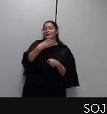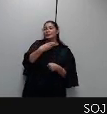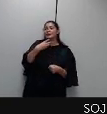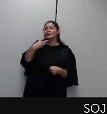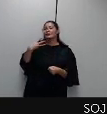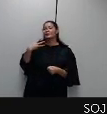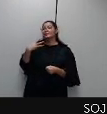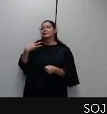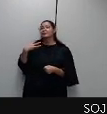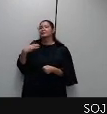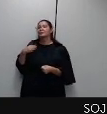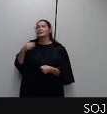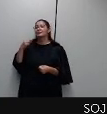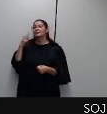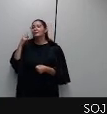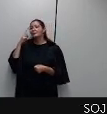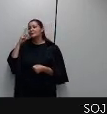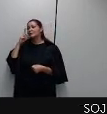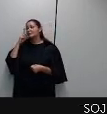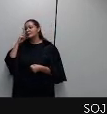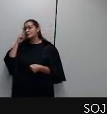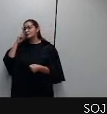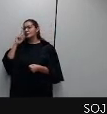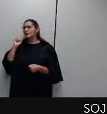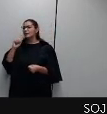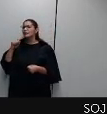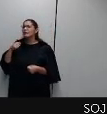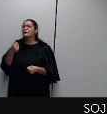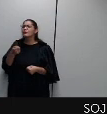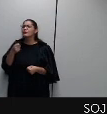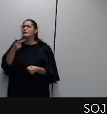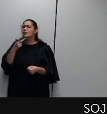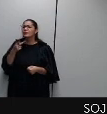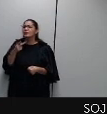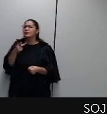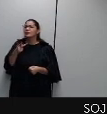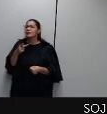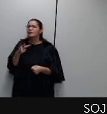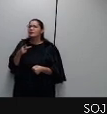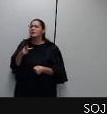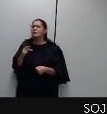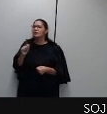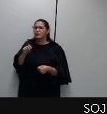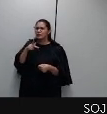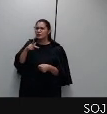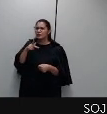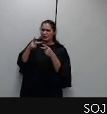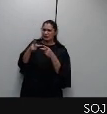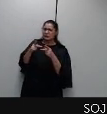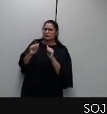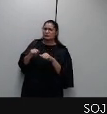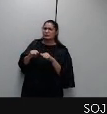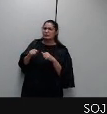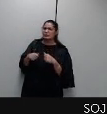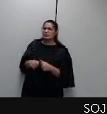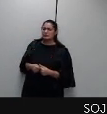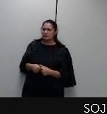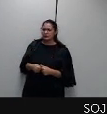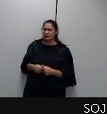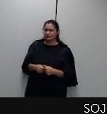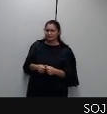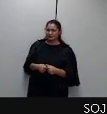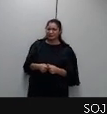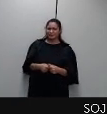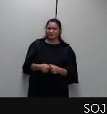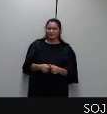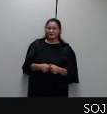alguém destacou fui eu pronto então pode fazer sua manifestação essa aí é essa aqui só essa mesa